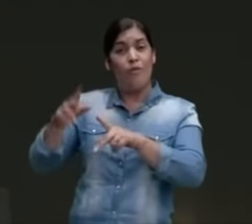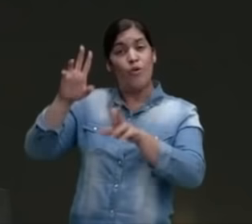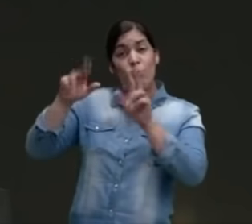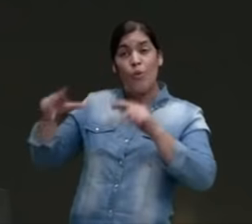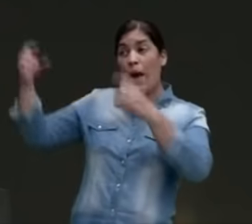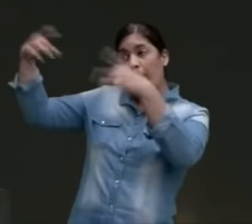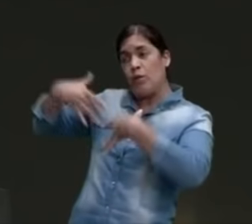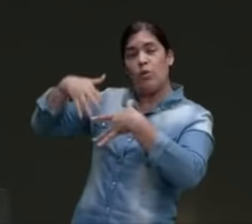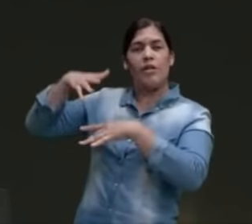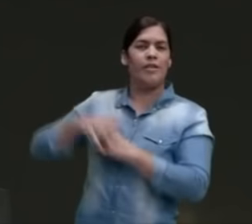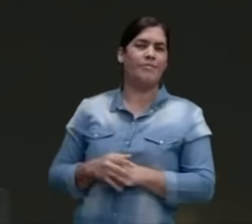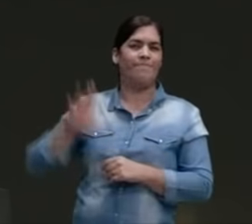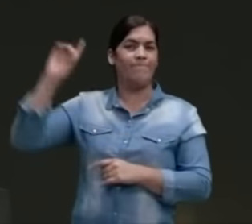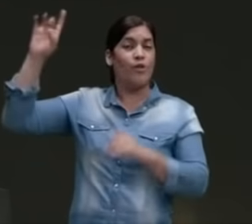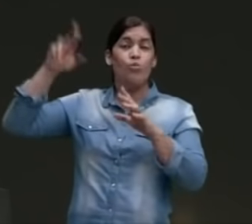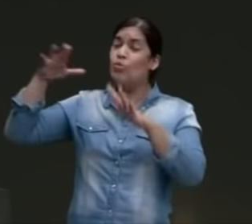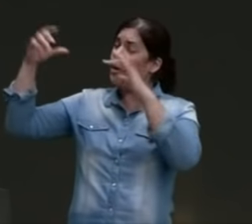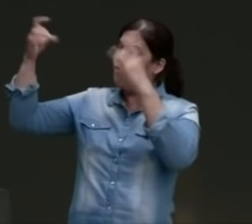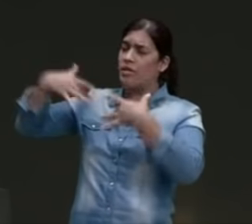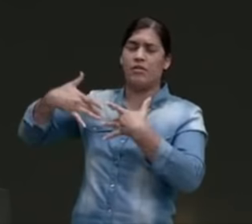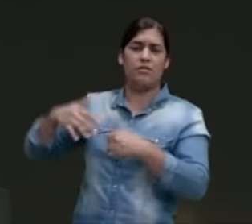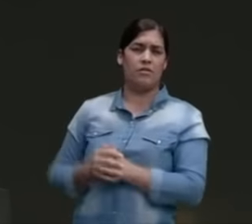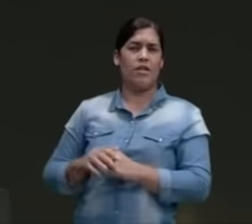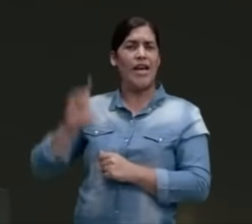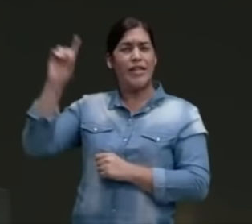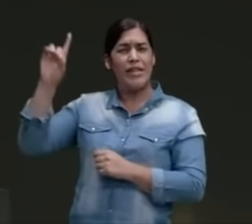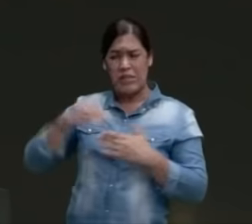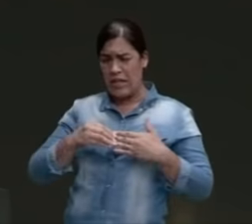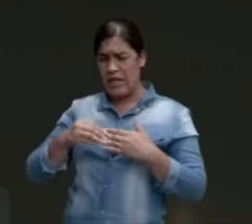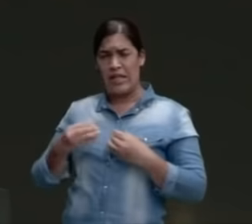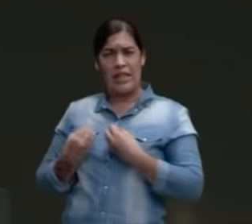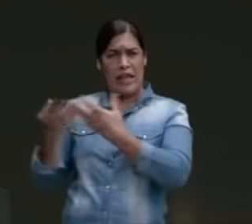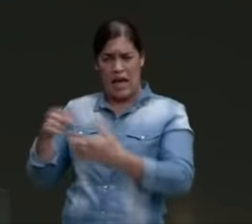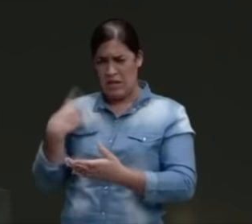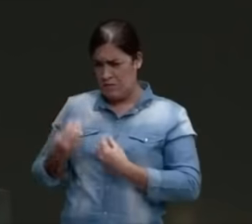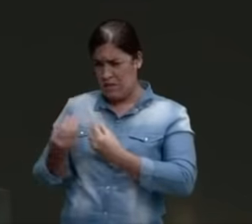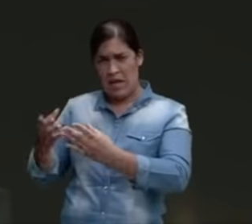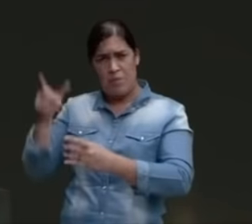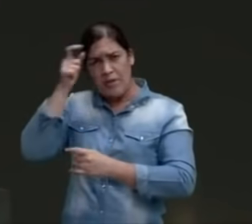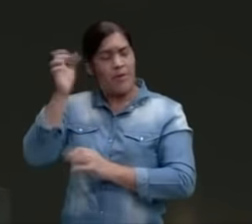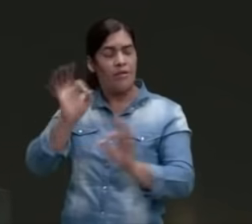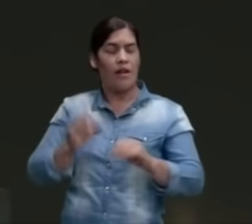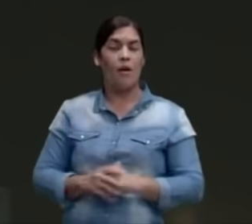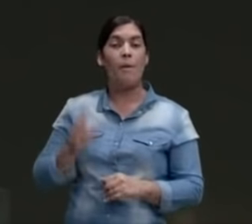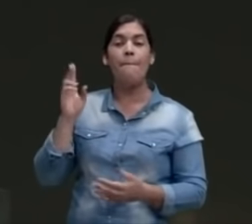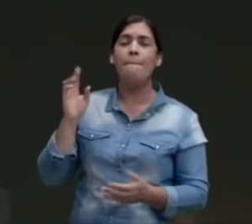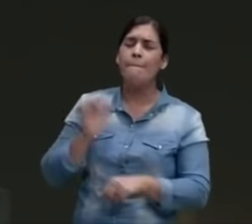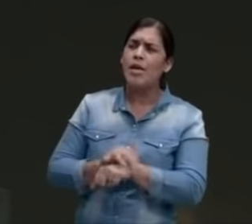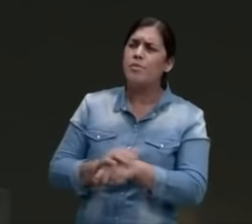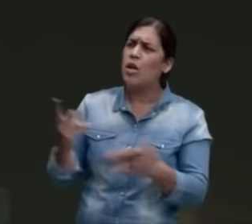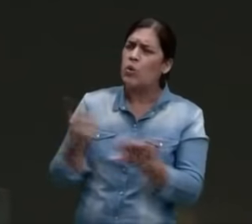abandonar. Deus nunca vai nos deixar, irmãos, nas mãos do inimigo. Não pense dessa maneira. E mesmo que venham as perseguições,